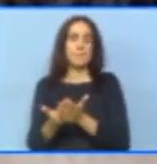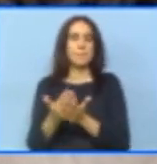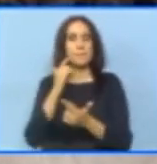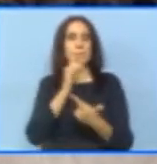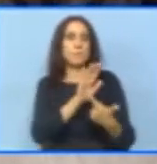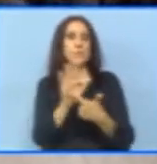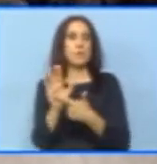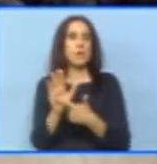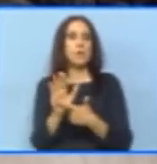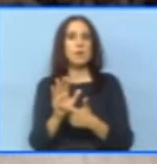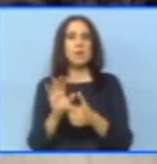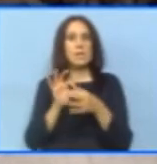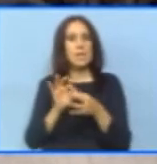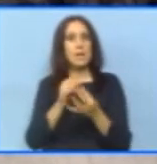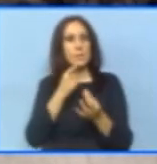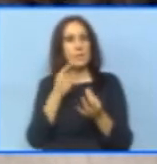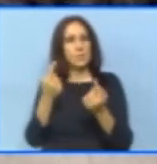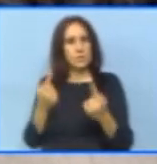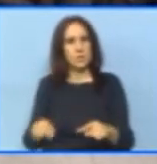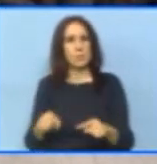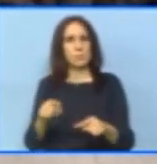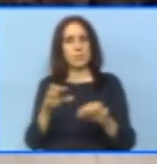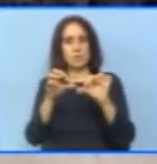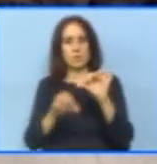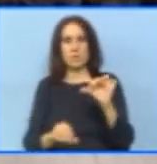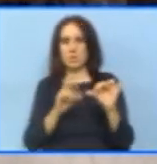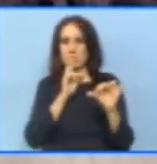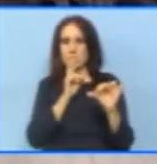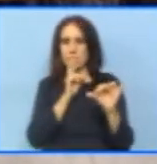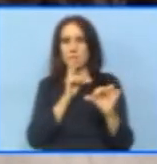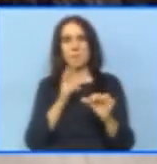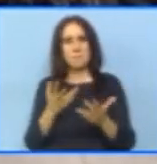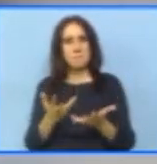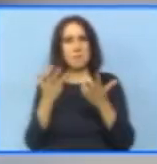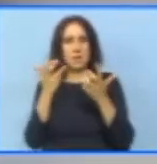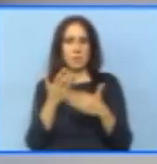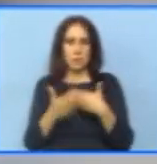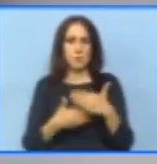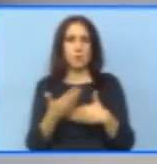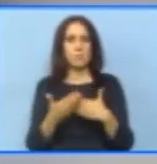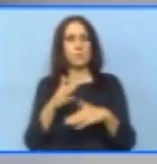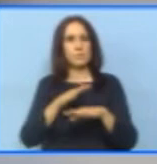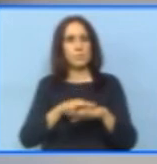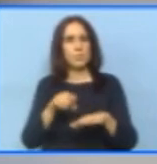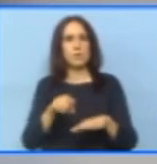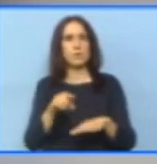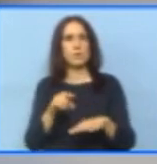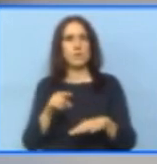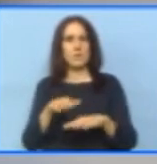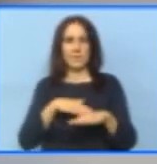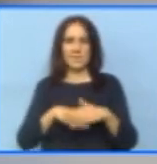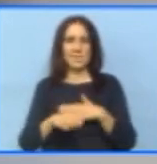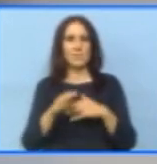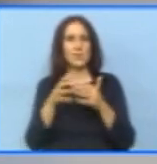mostrar o quão ligados estamos a esta mensagem de Fátima e queremos e continuamos e por isso fazemos